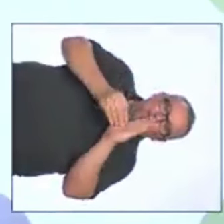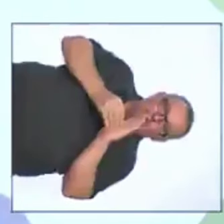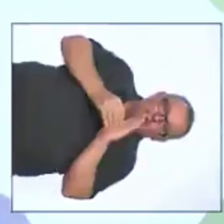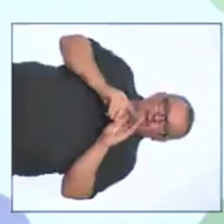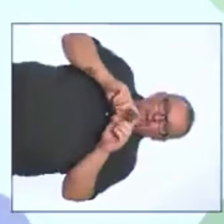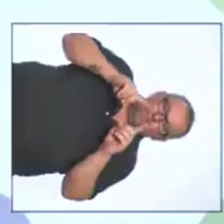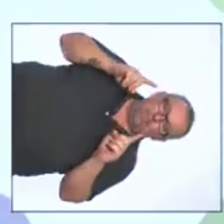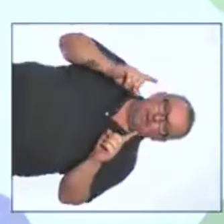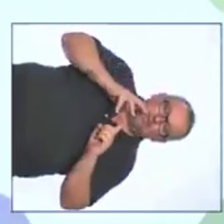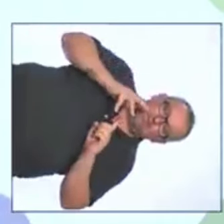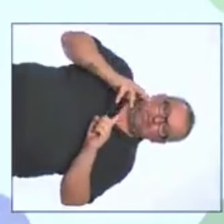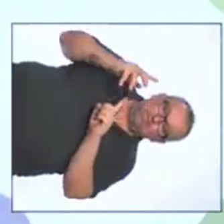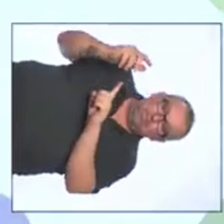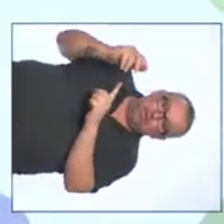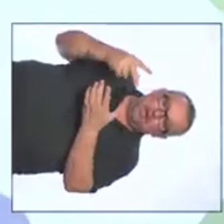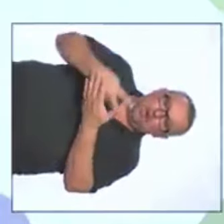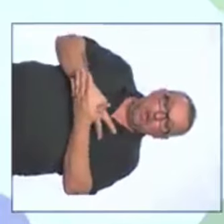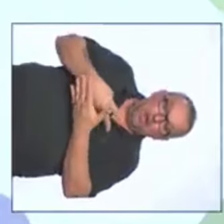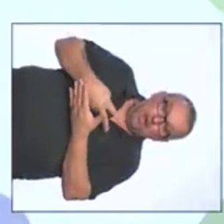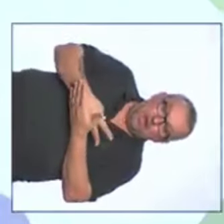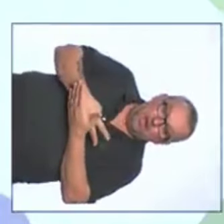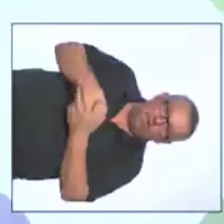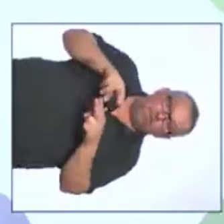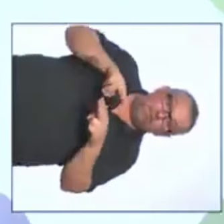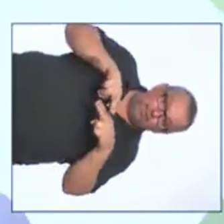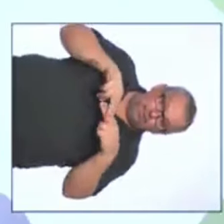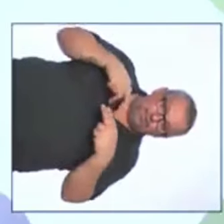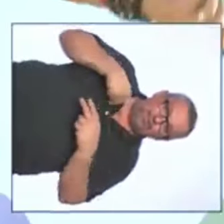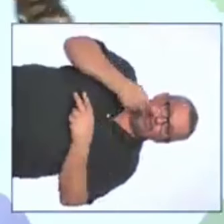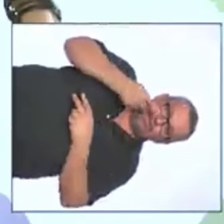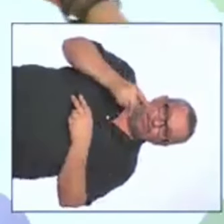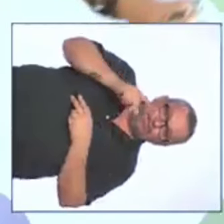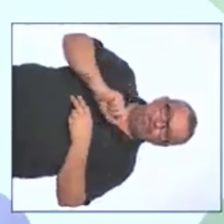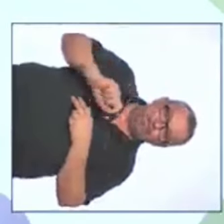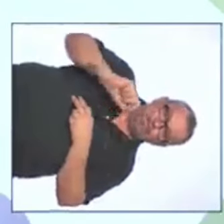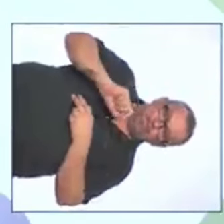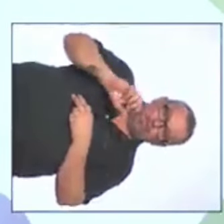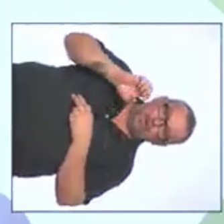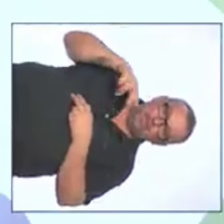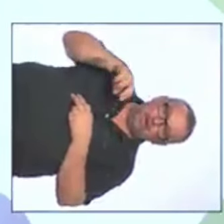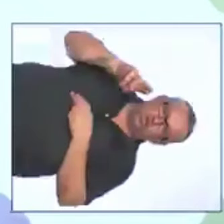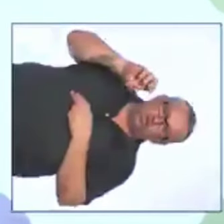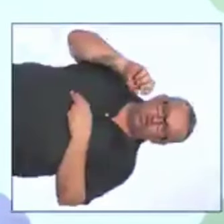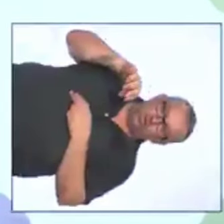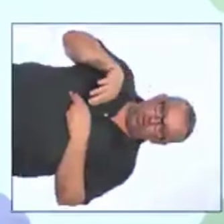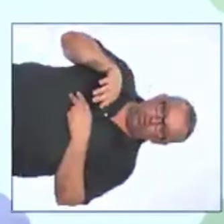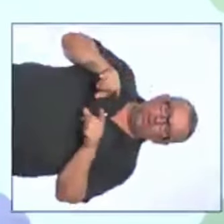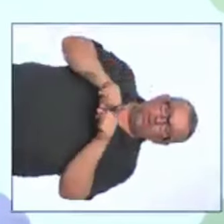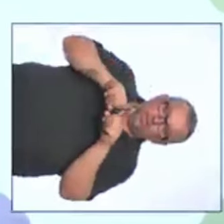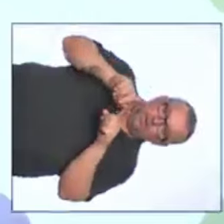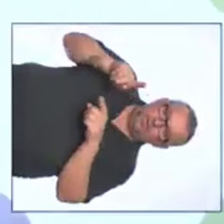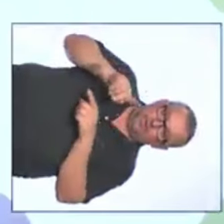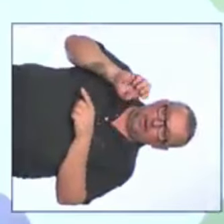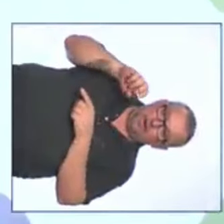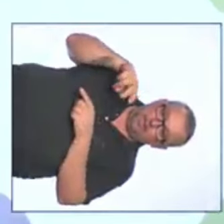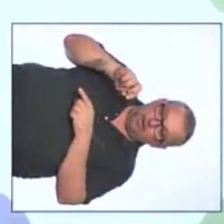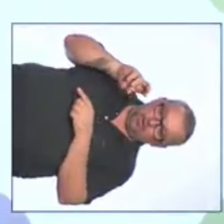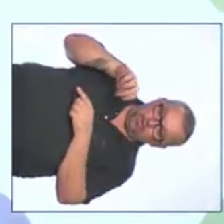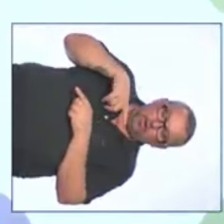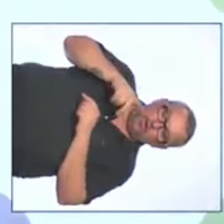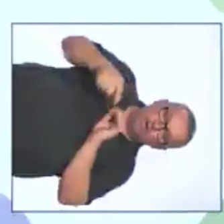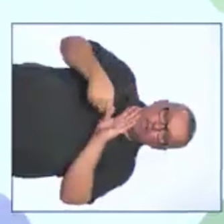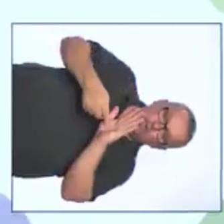para te induzir ao erro por isso que a gente fala né por isso que tanto o Emerson quanto eu aqui a gente está querendo reforçar isso com